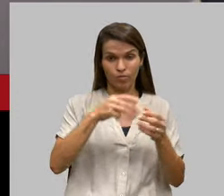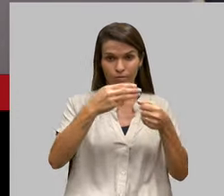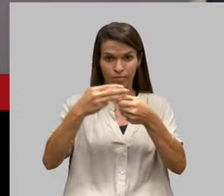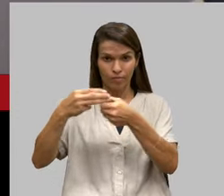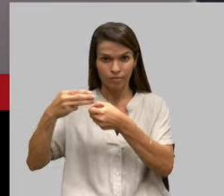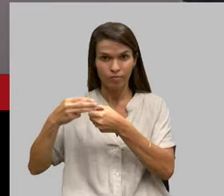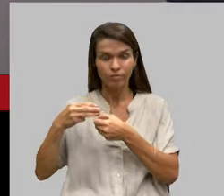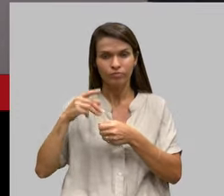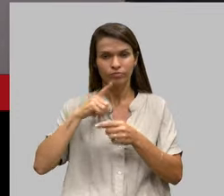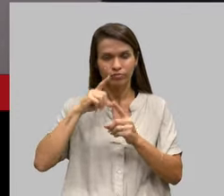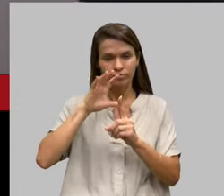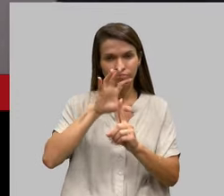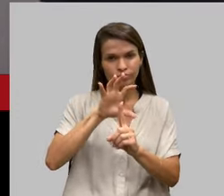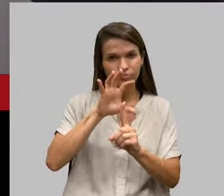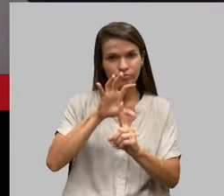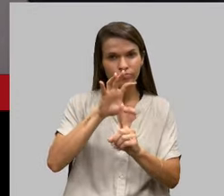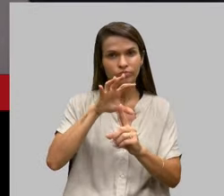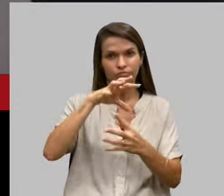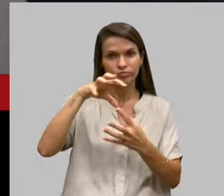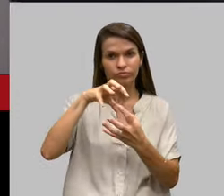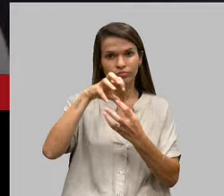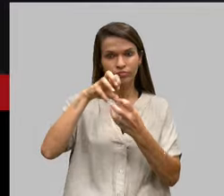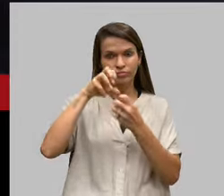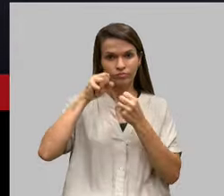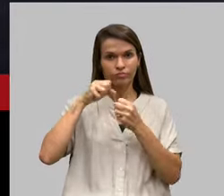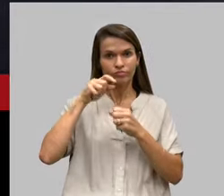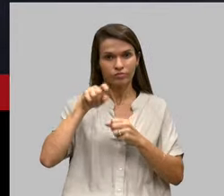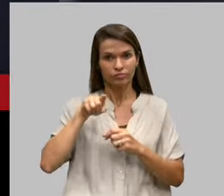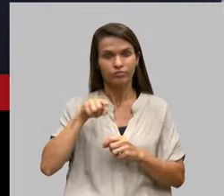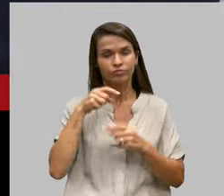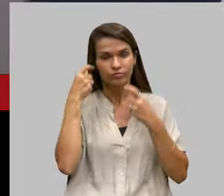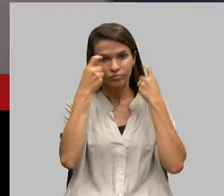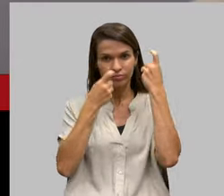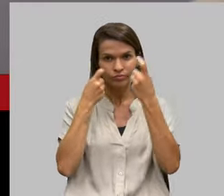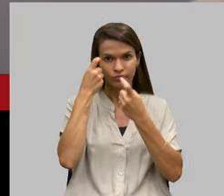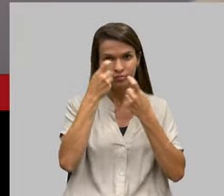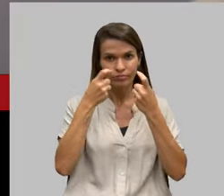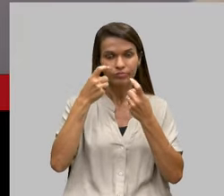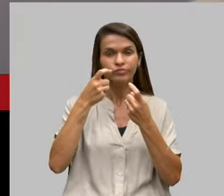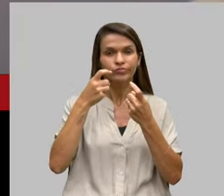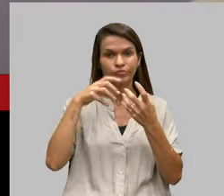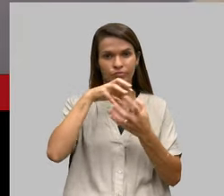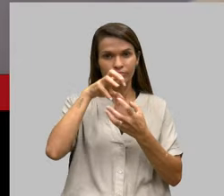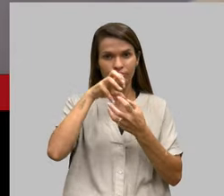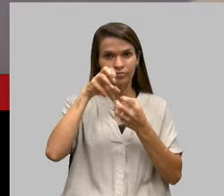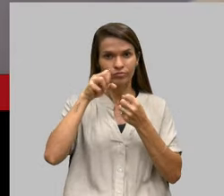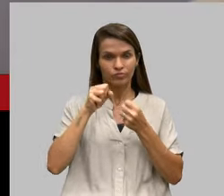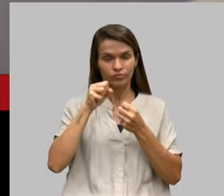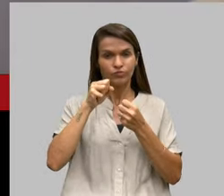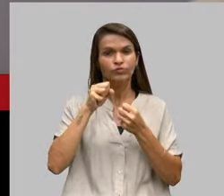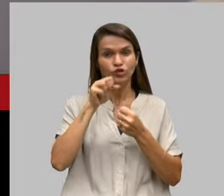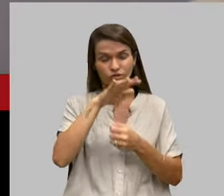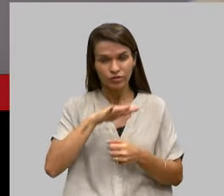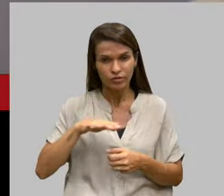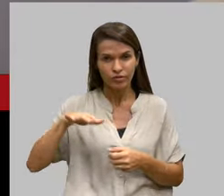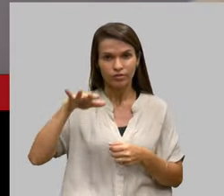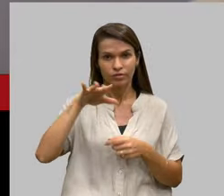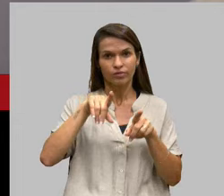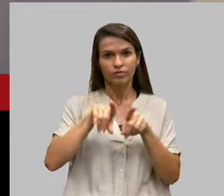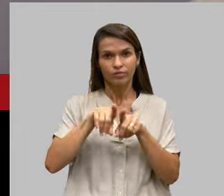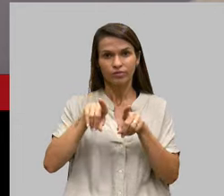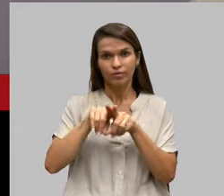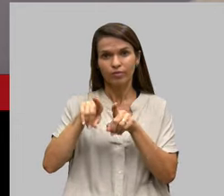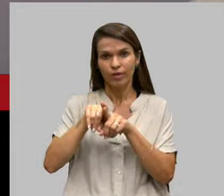repercussão tanto na sustentabilidade que é Nossa preocupação sustentabilidade dos do regime geral e para os regimes